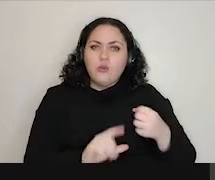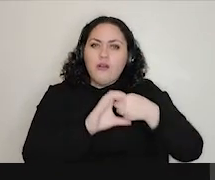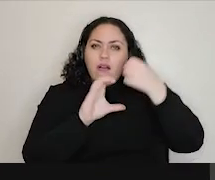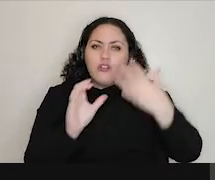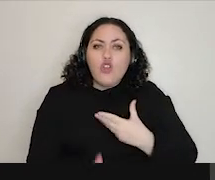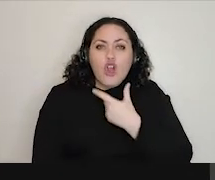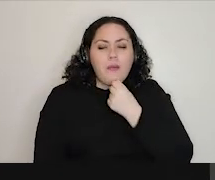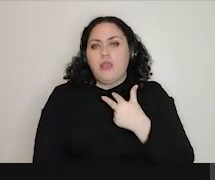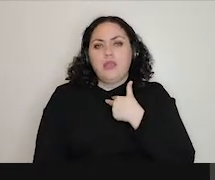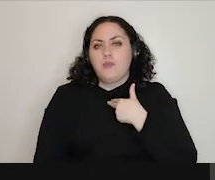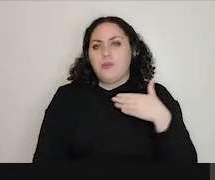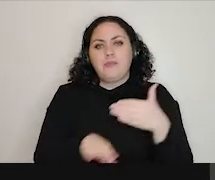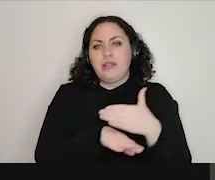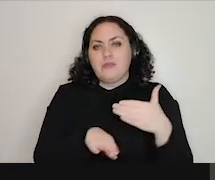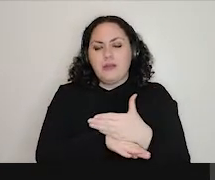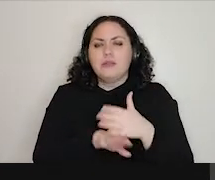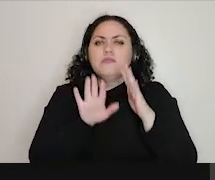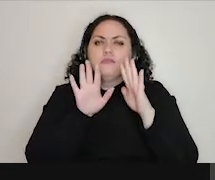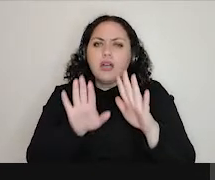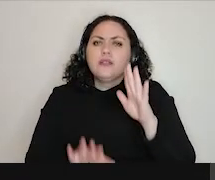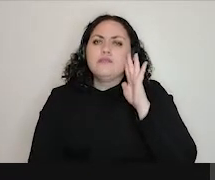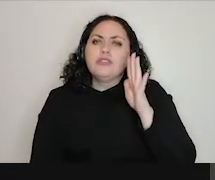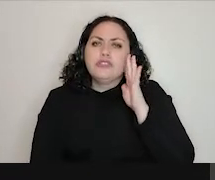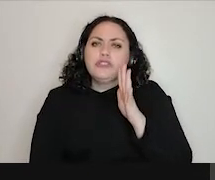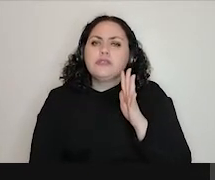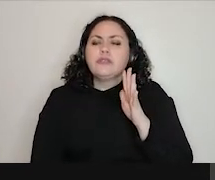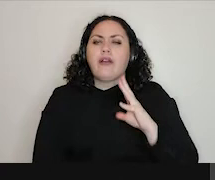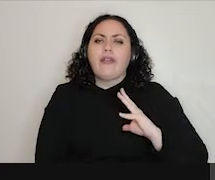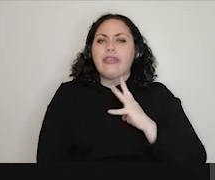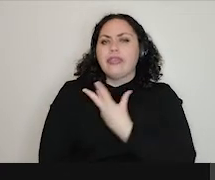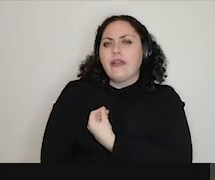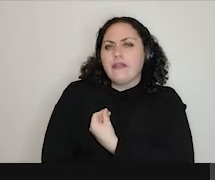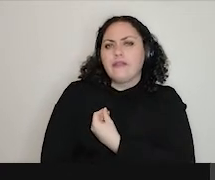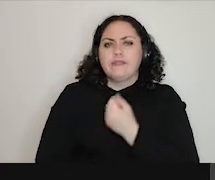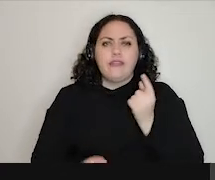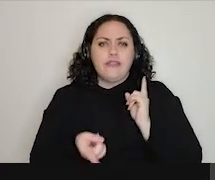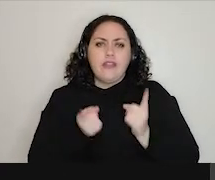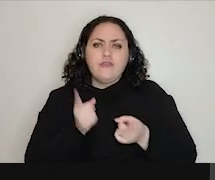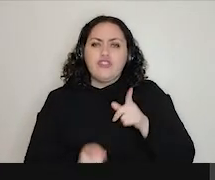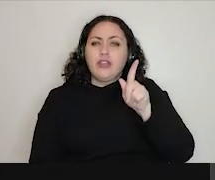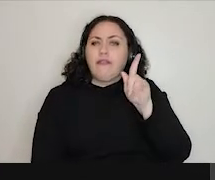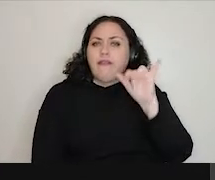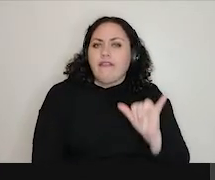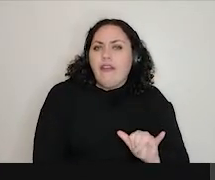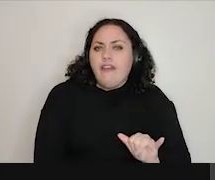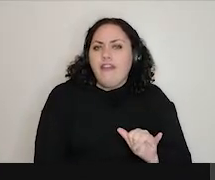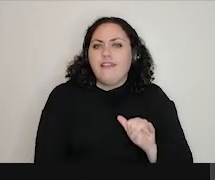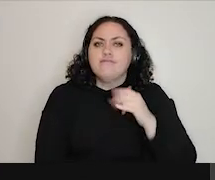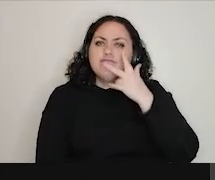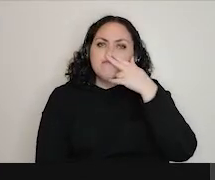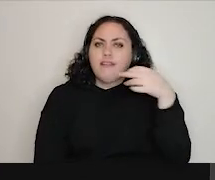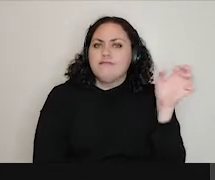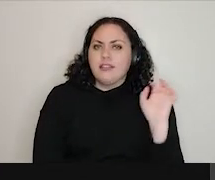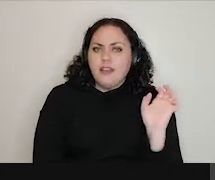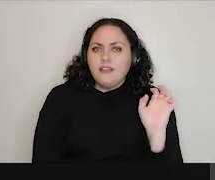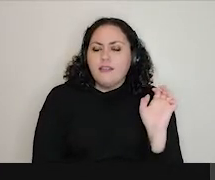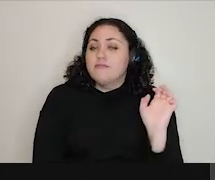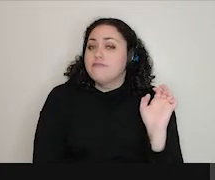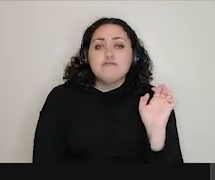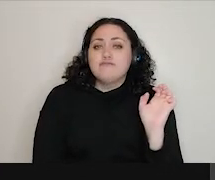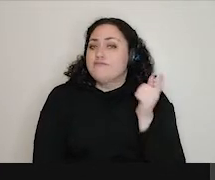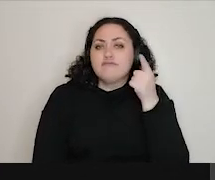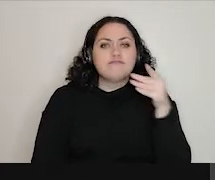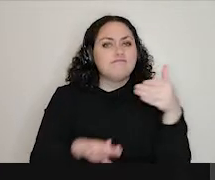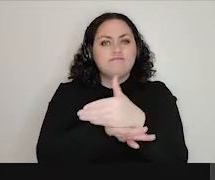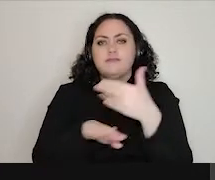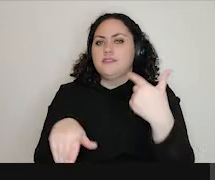ter em determinado grupo. Mas a travesti, a trans, o gay, que é afeminado, talvez não consiga